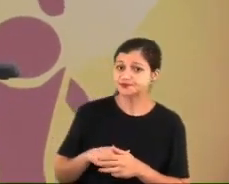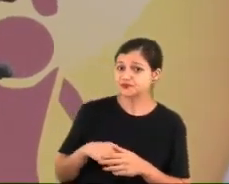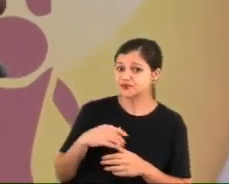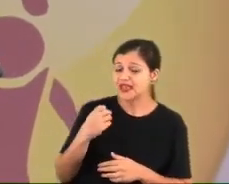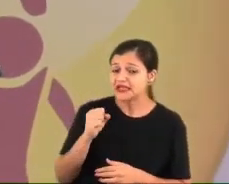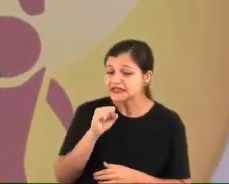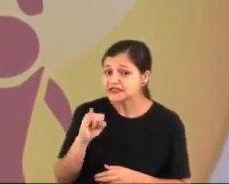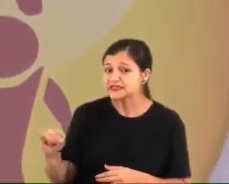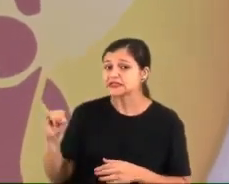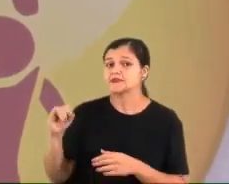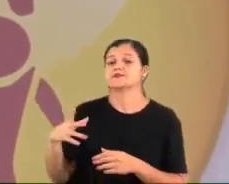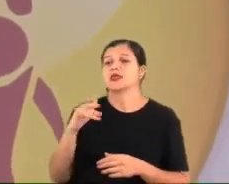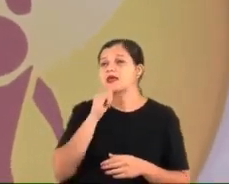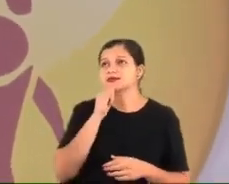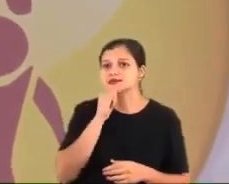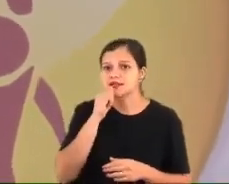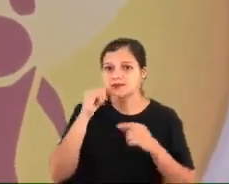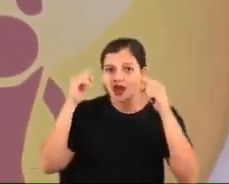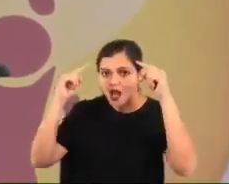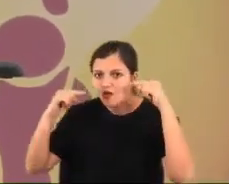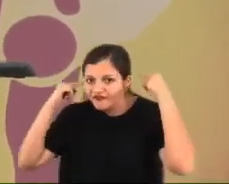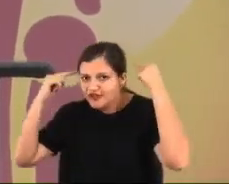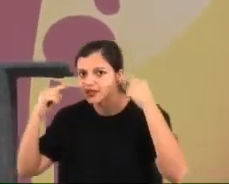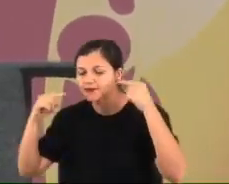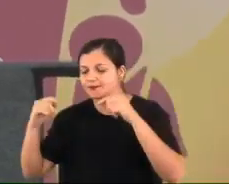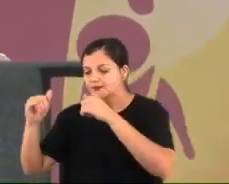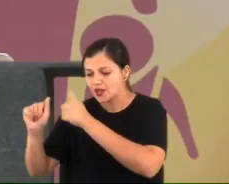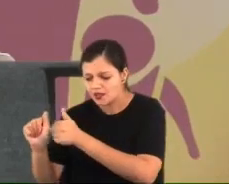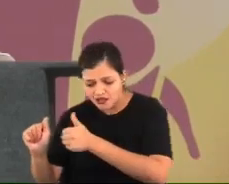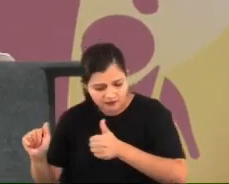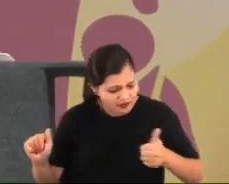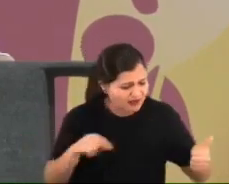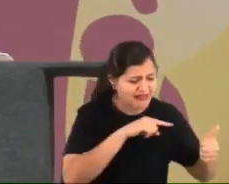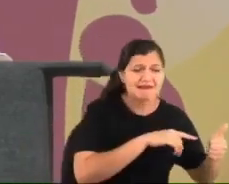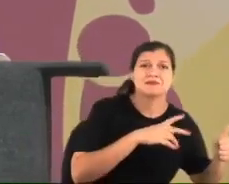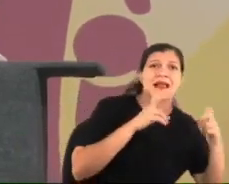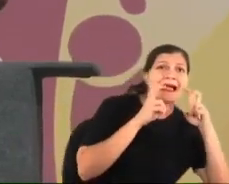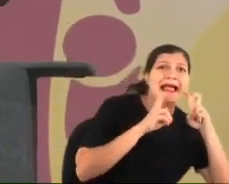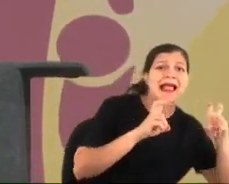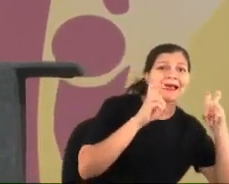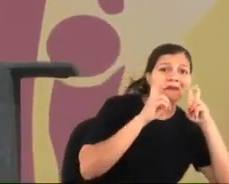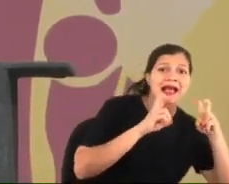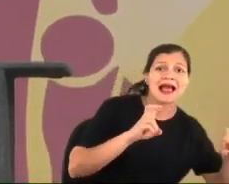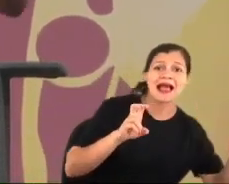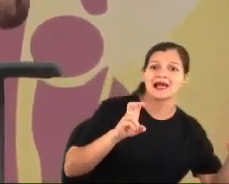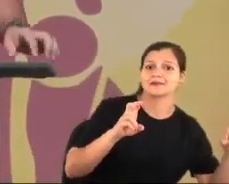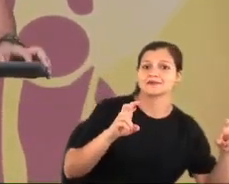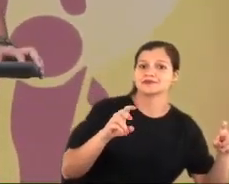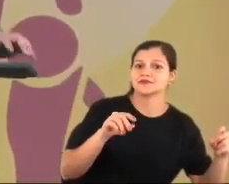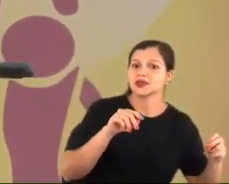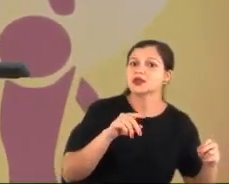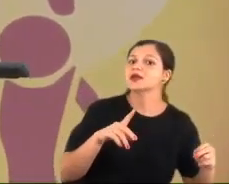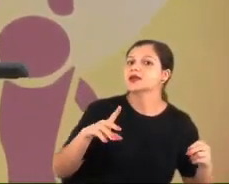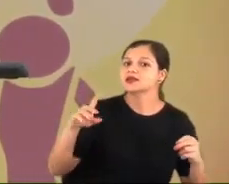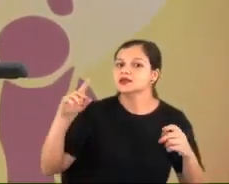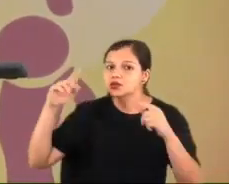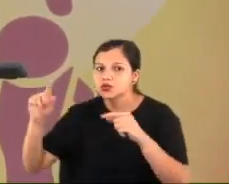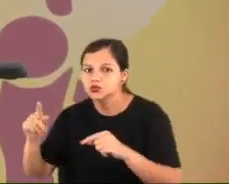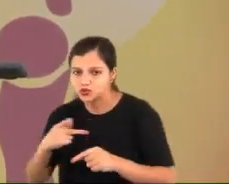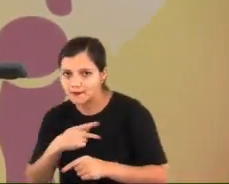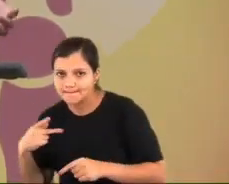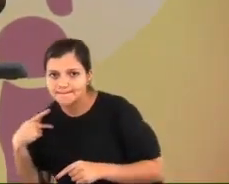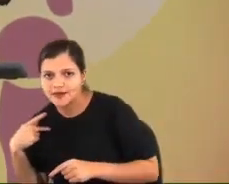gritar, a berrar. Ela começa a fazer o som que a ovelha faz lá. E assim o seu pastor a encontra. Se você não